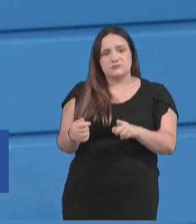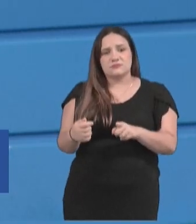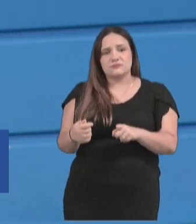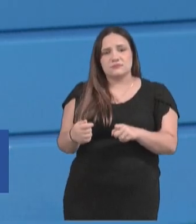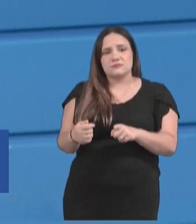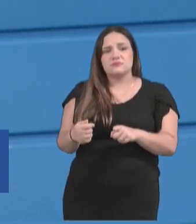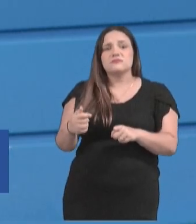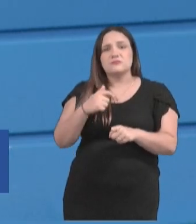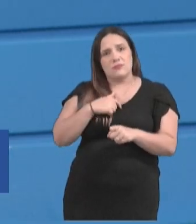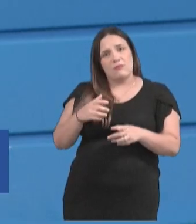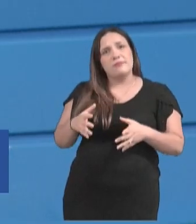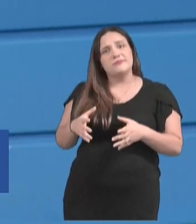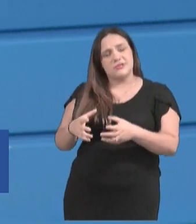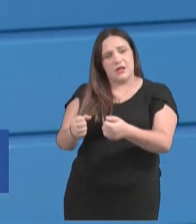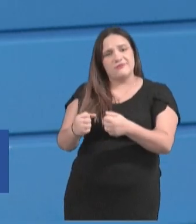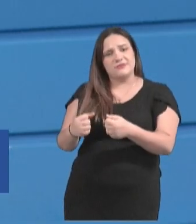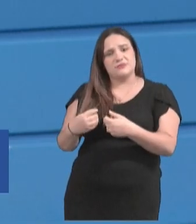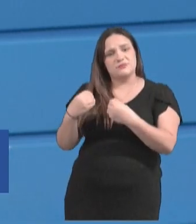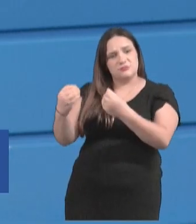ia com a colhedeira,